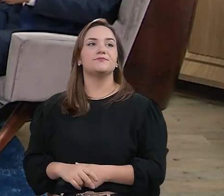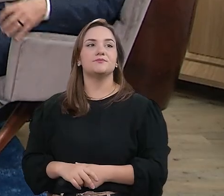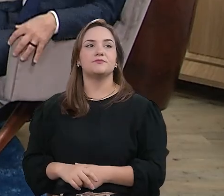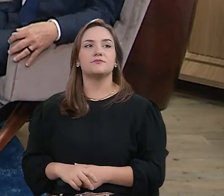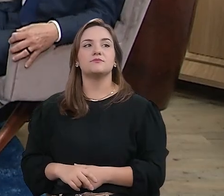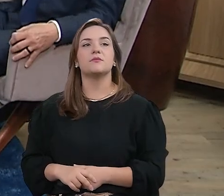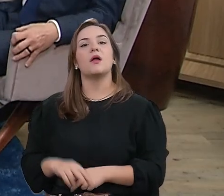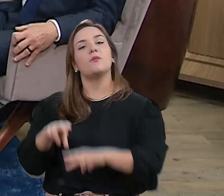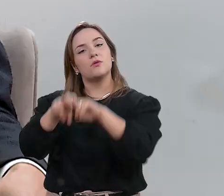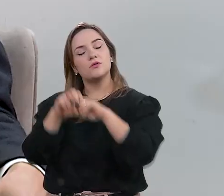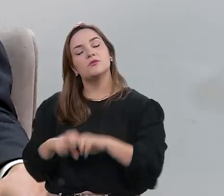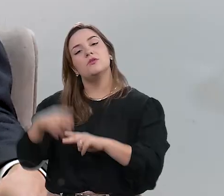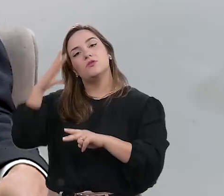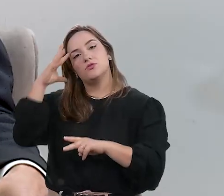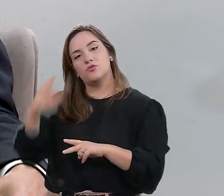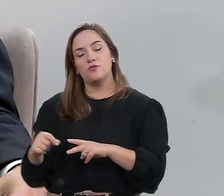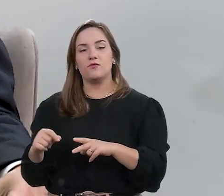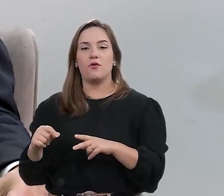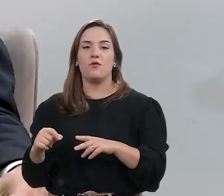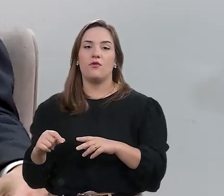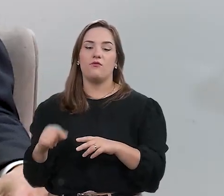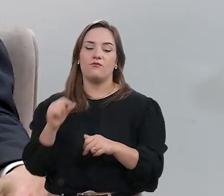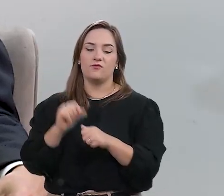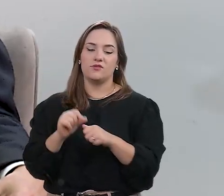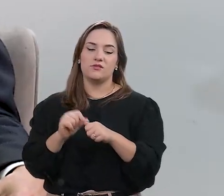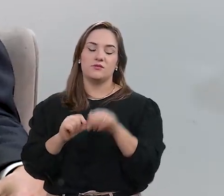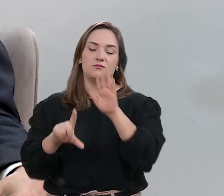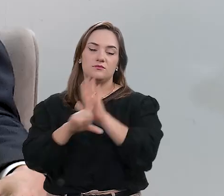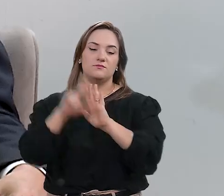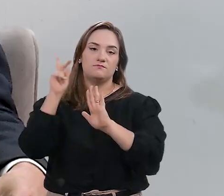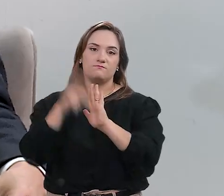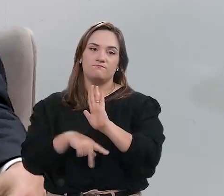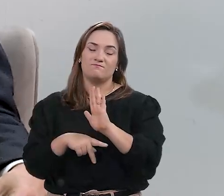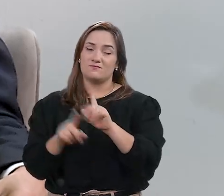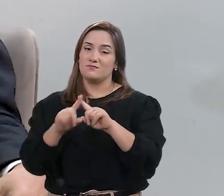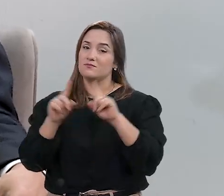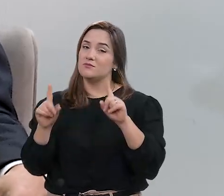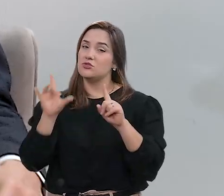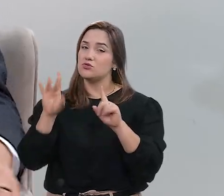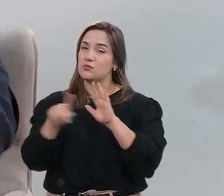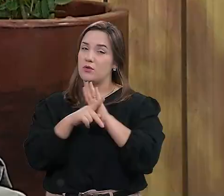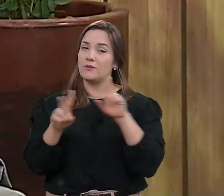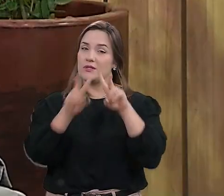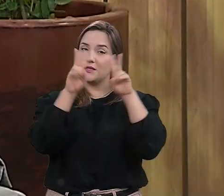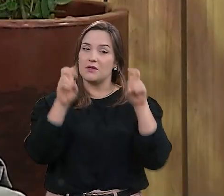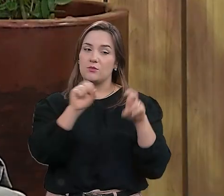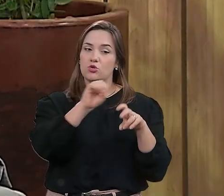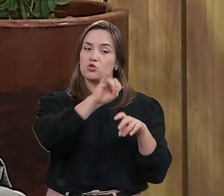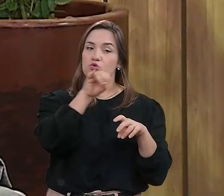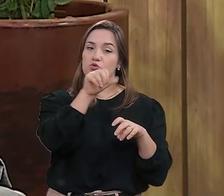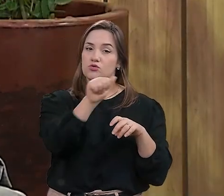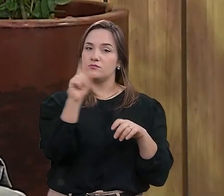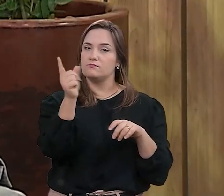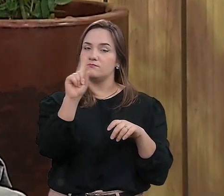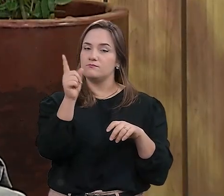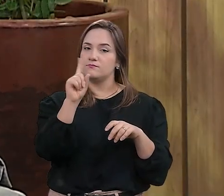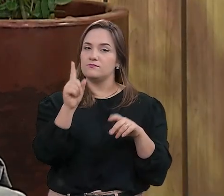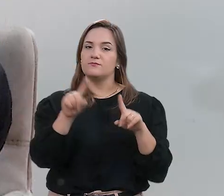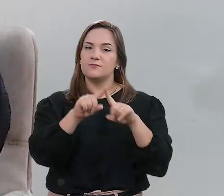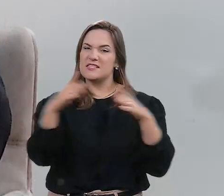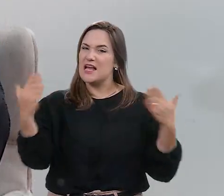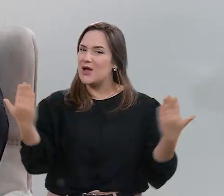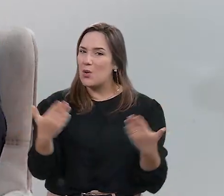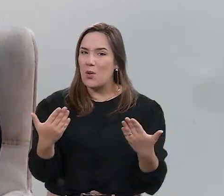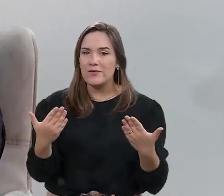decidiu pela elaboração de um projeto de lei, agora não só sobre soja no Pantanal, mas um projeto de lei mais amplo